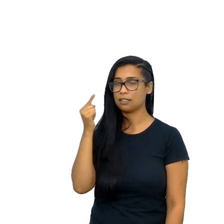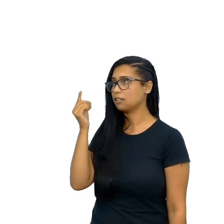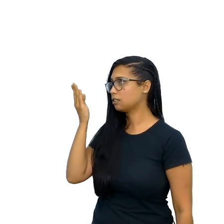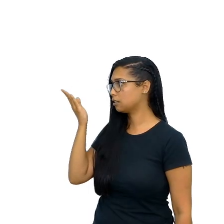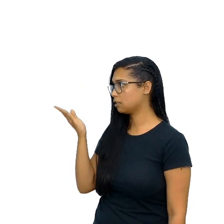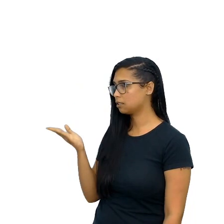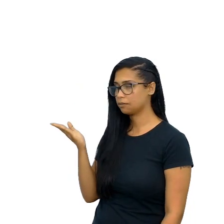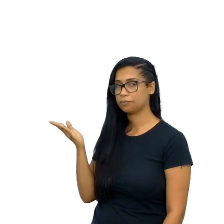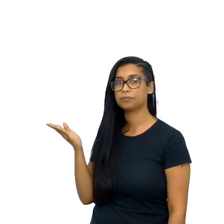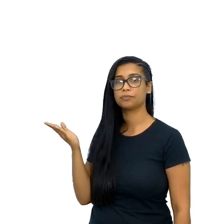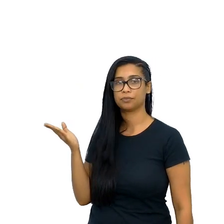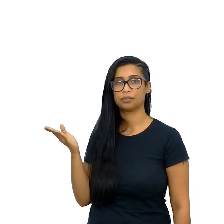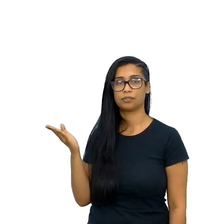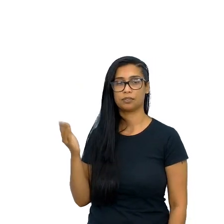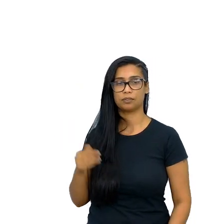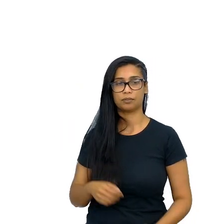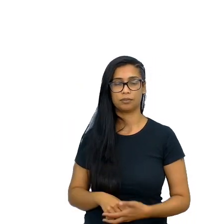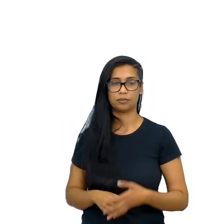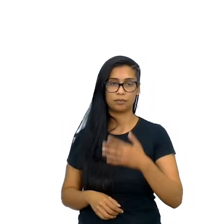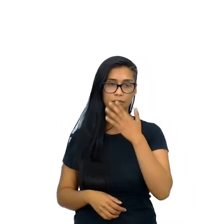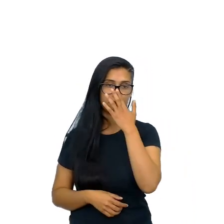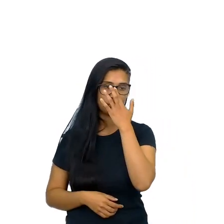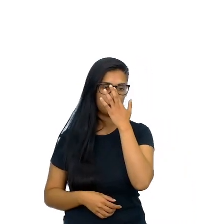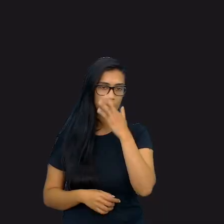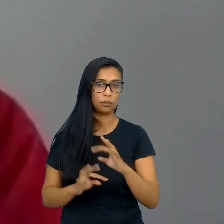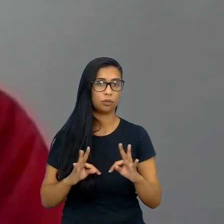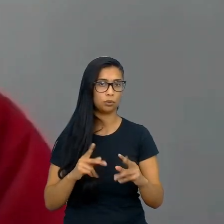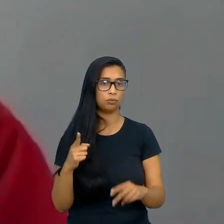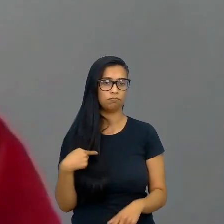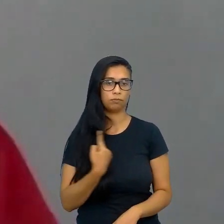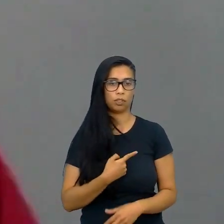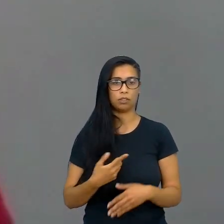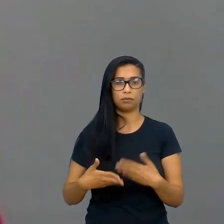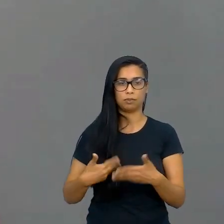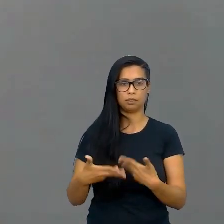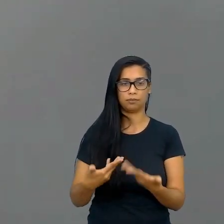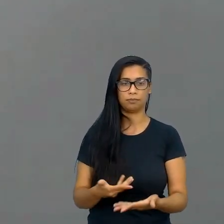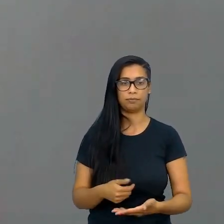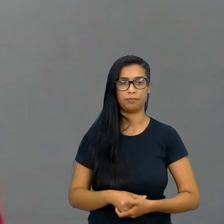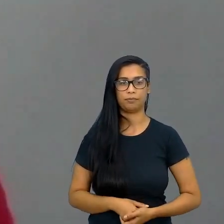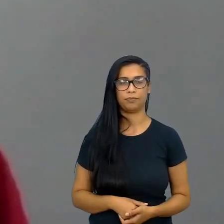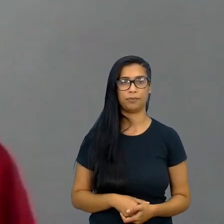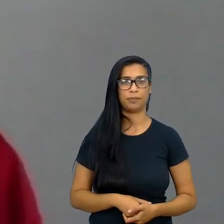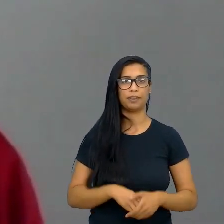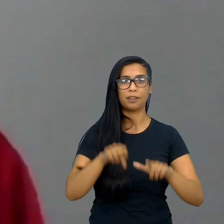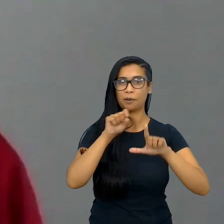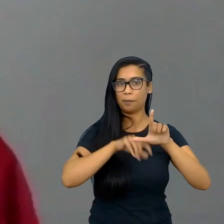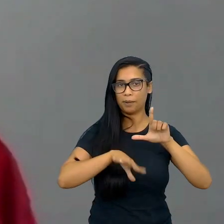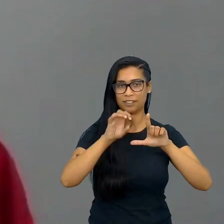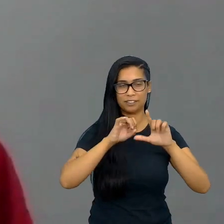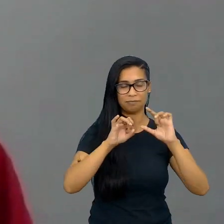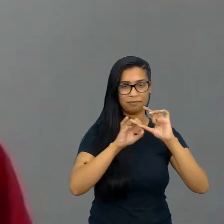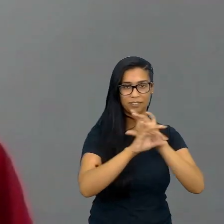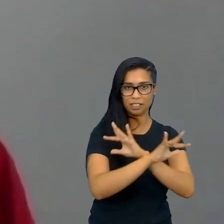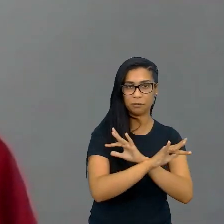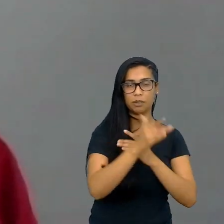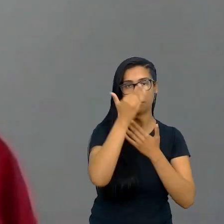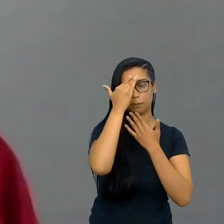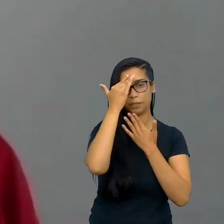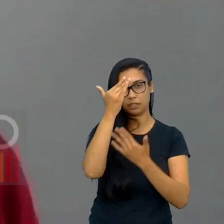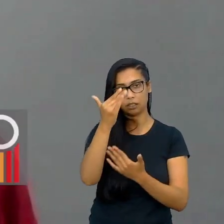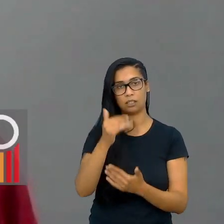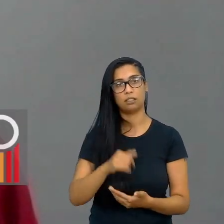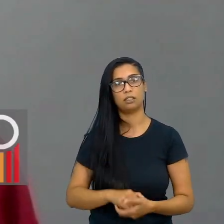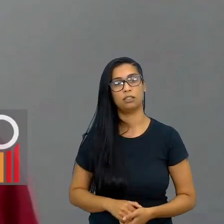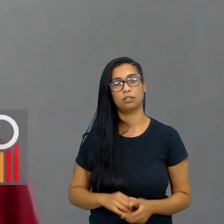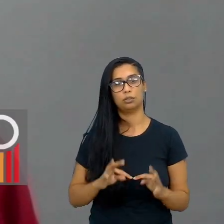todo o trabalho aqui desenvolvido. Vou descompartilhar para fazer aqui os agradecimentos